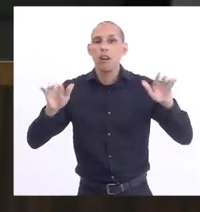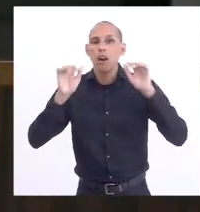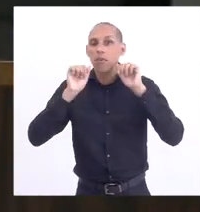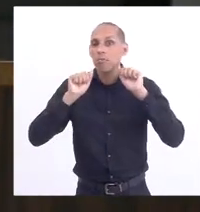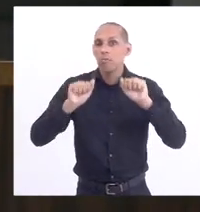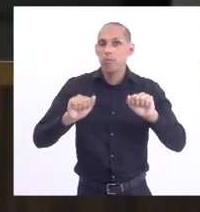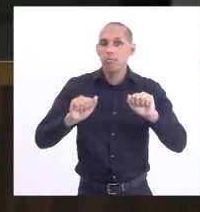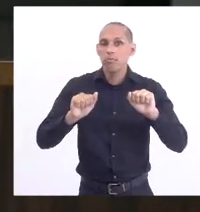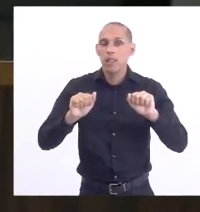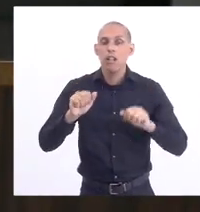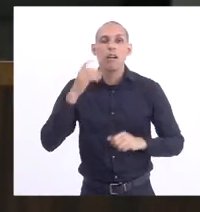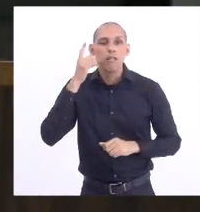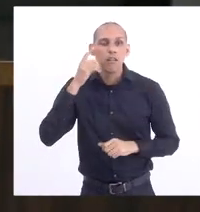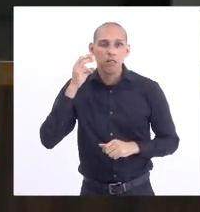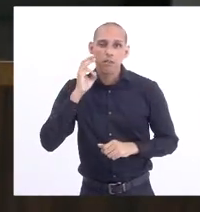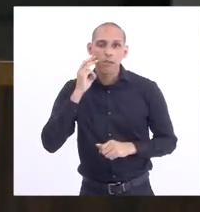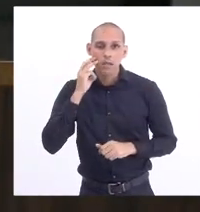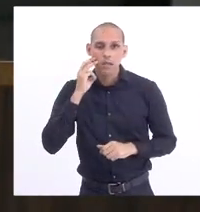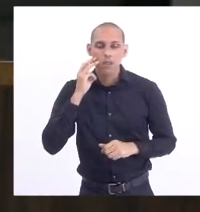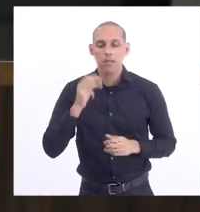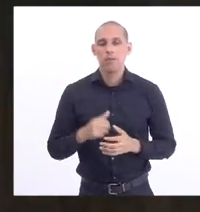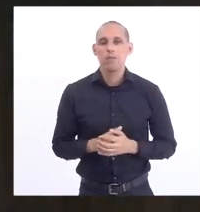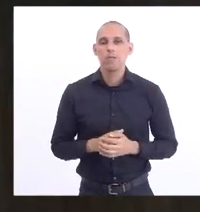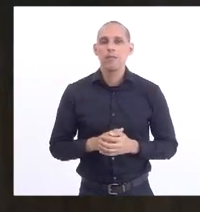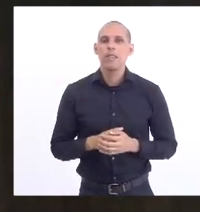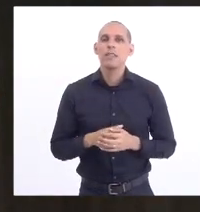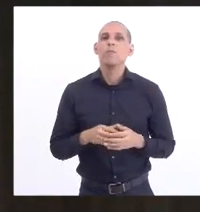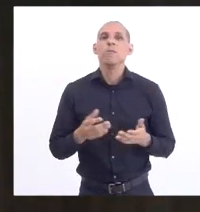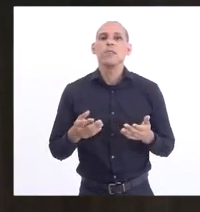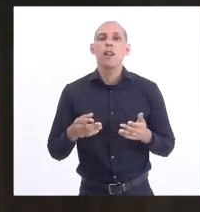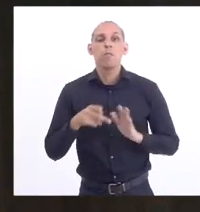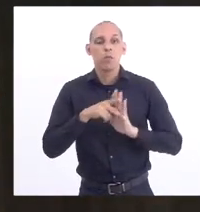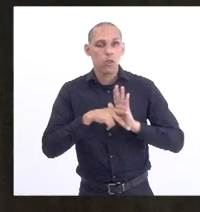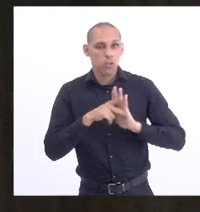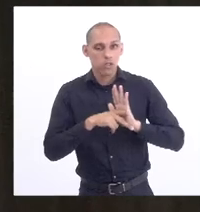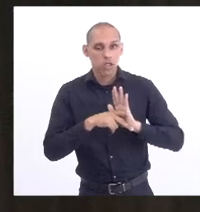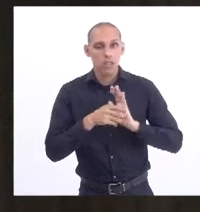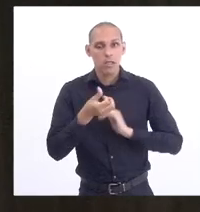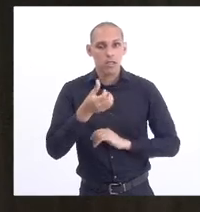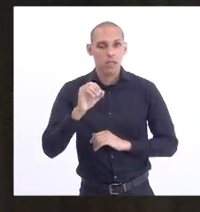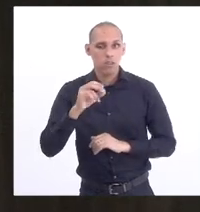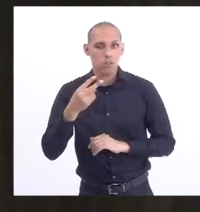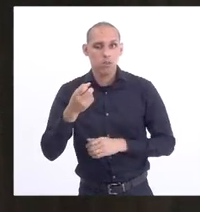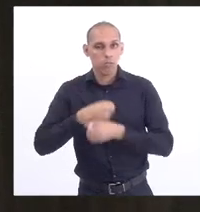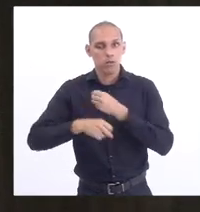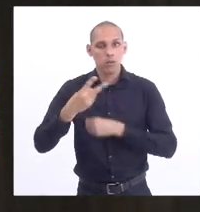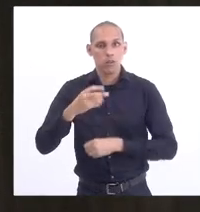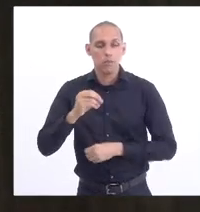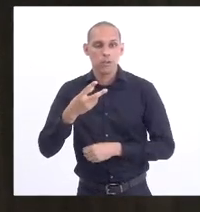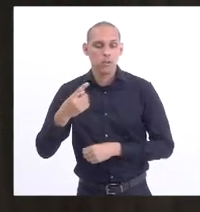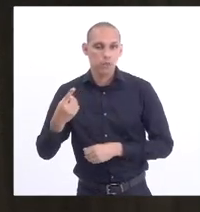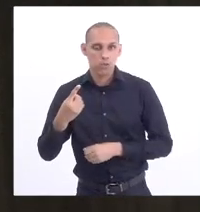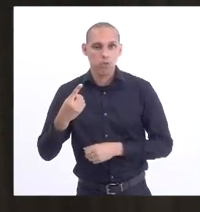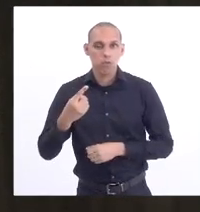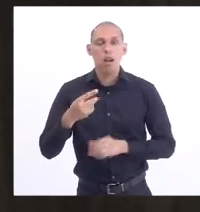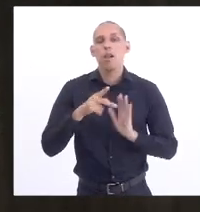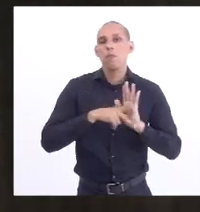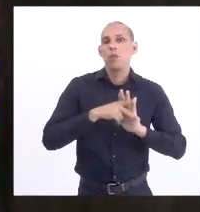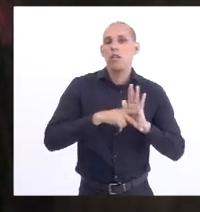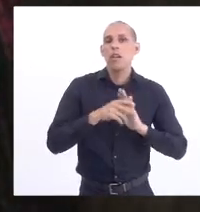Obrigado. Deputado Valdeck, por favor. Projeto de resolução 602-2021, abstenção. Projeto de